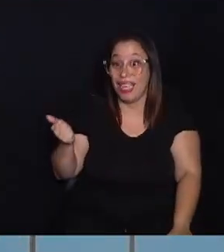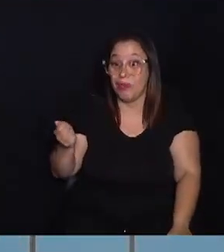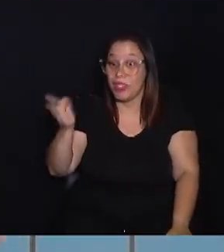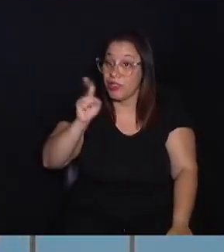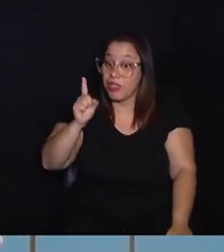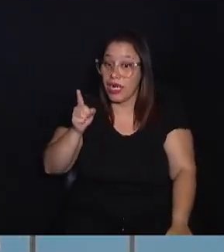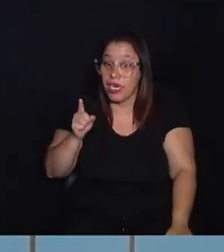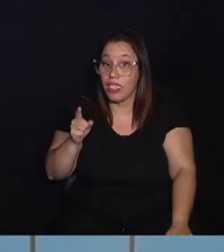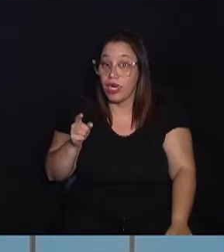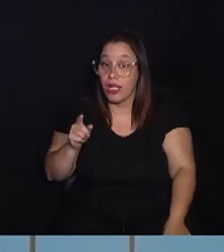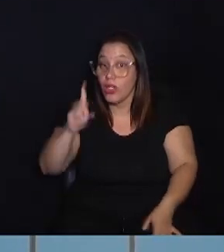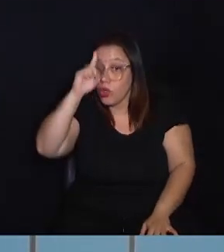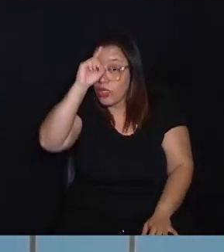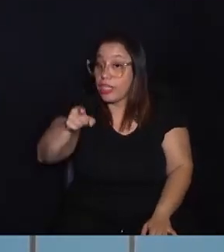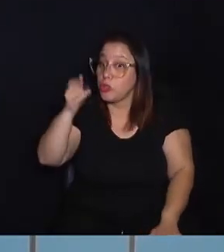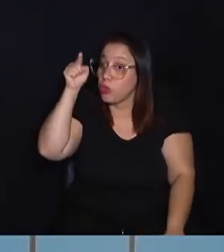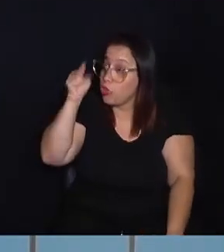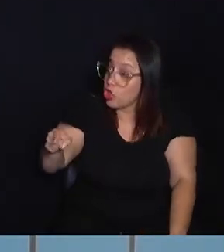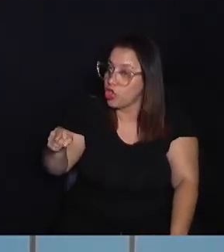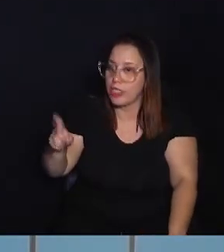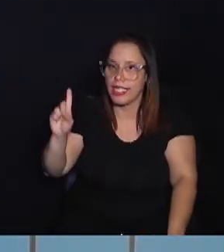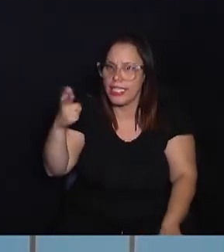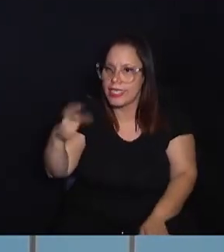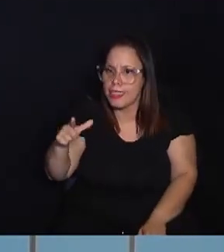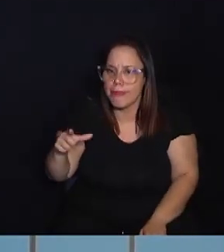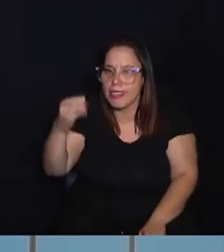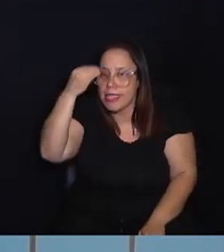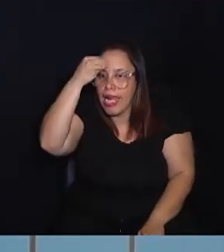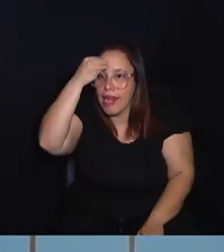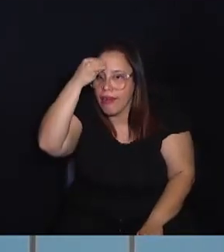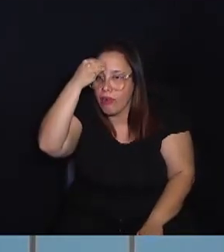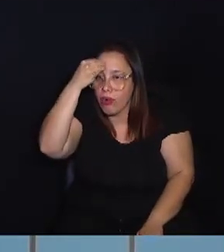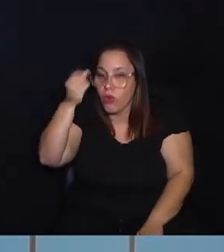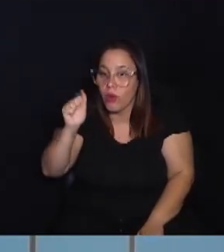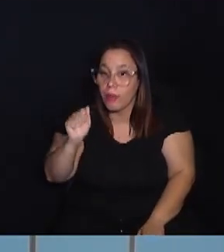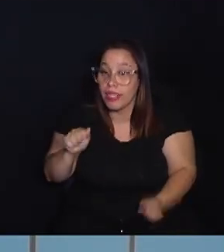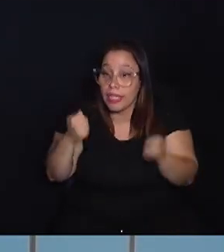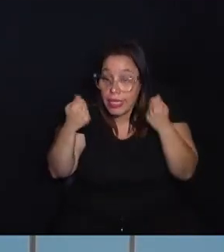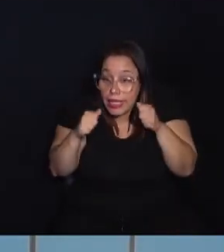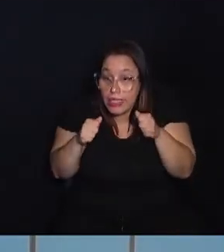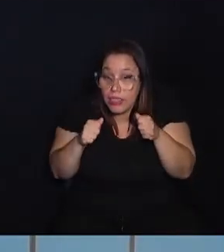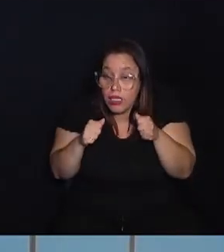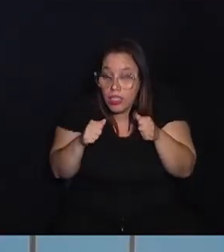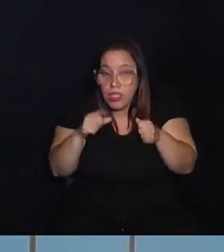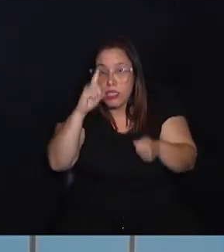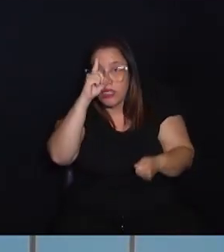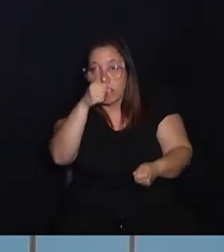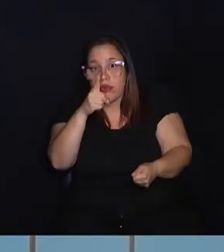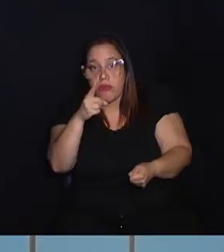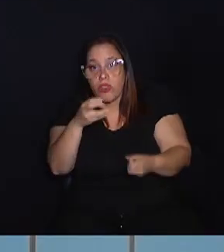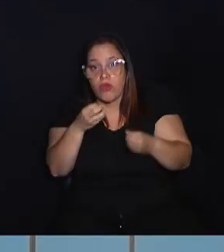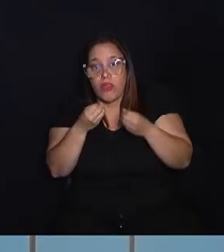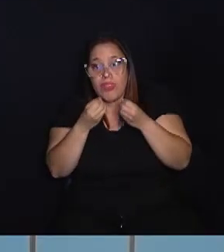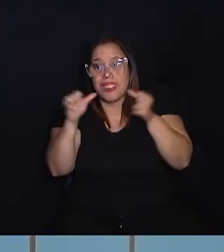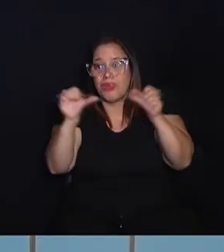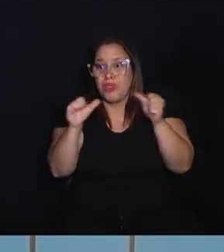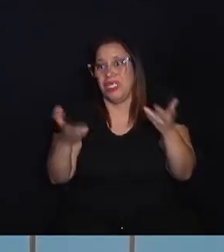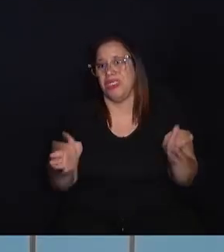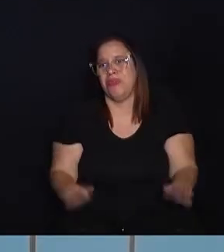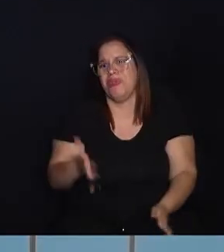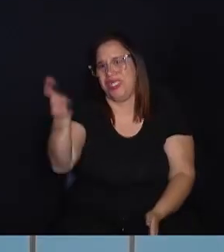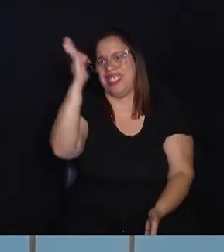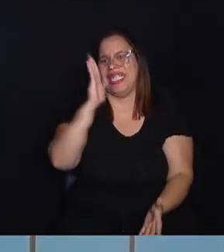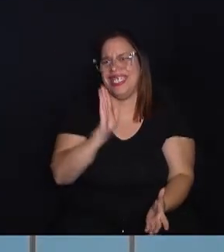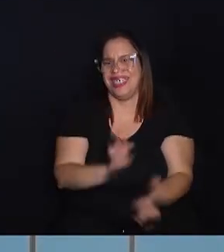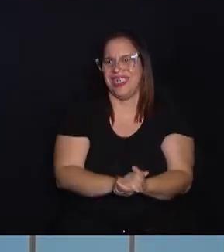decidindo, eu estou decidindo para você. Você ainda não tem a formação e a informação que você possa tomar uma decisão que não vai te fazer mal. Né? E